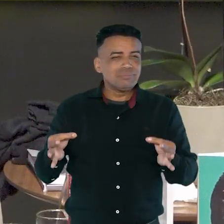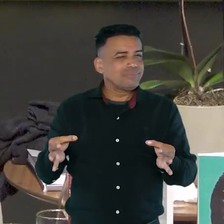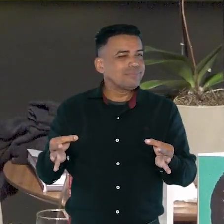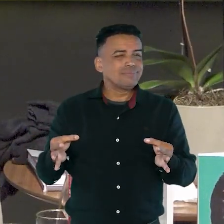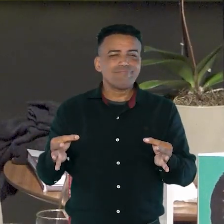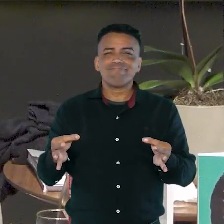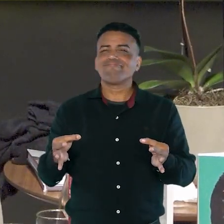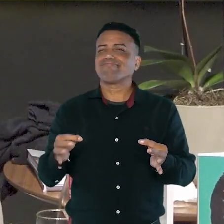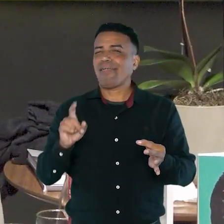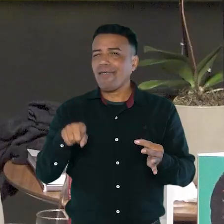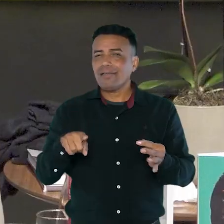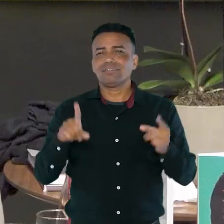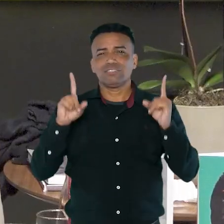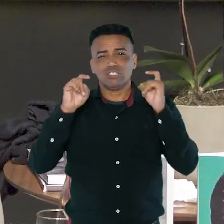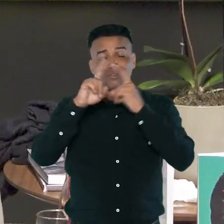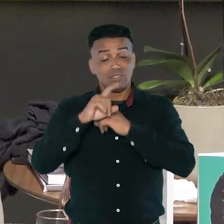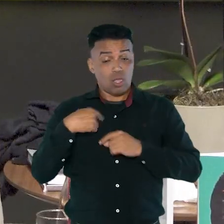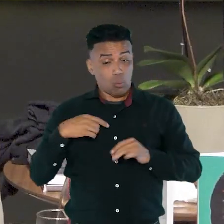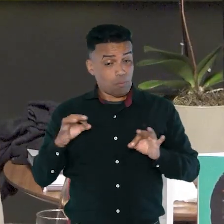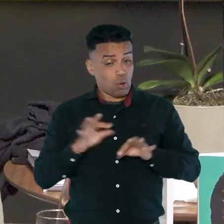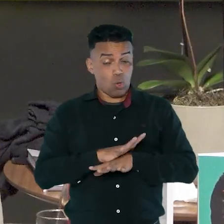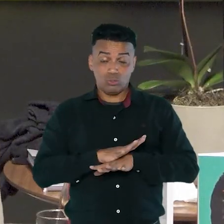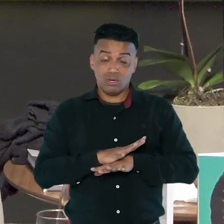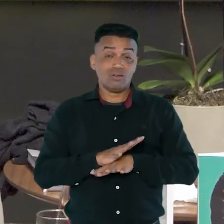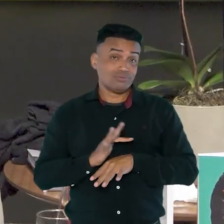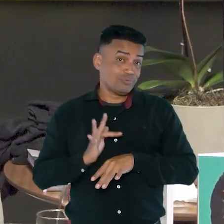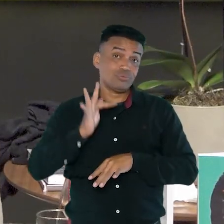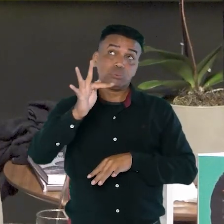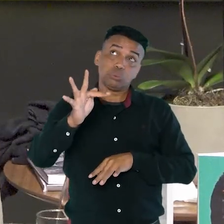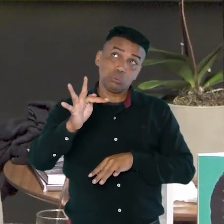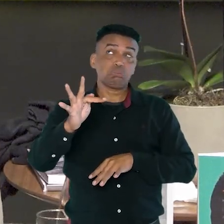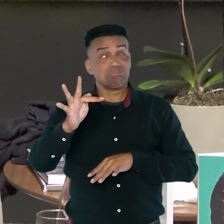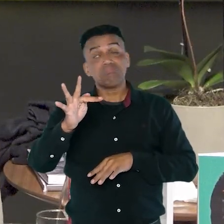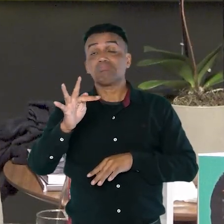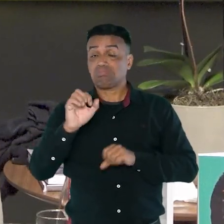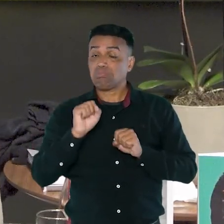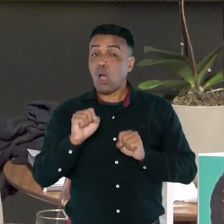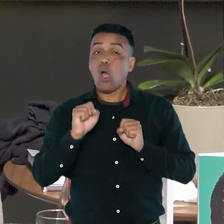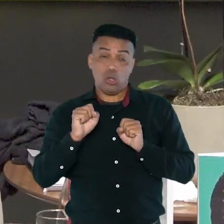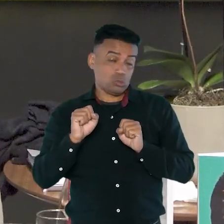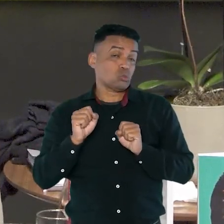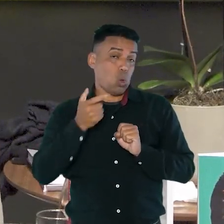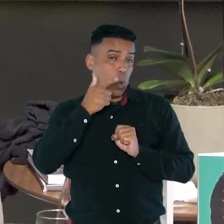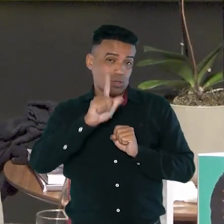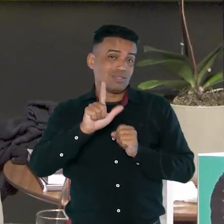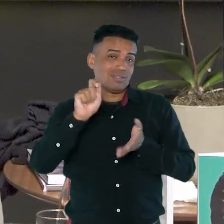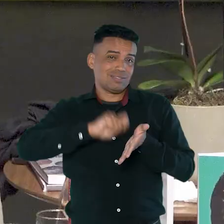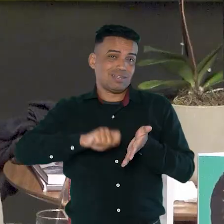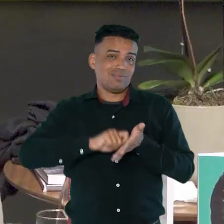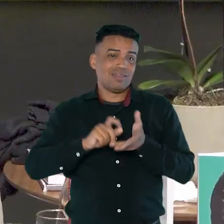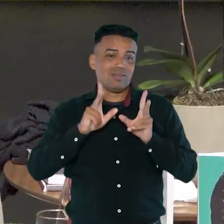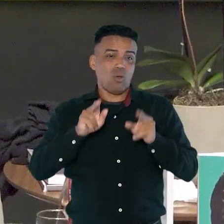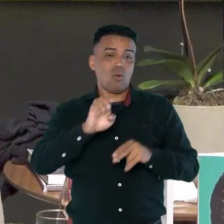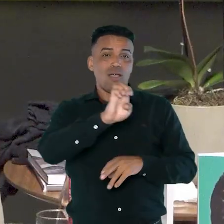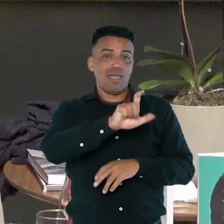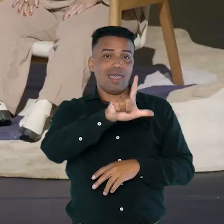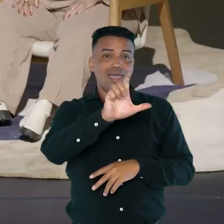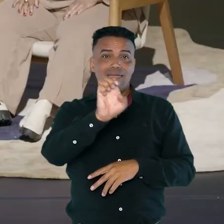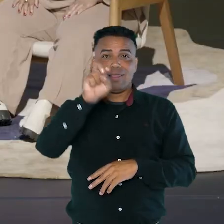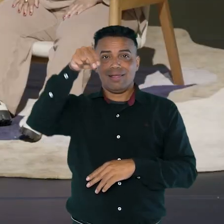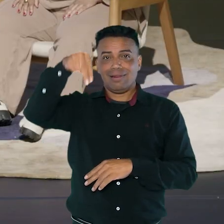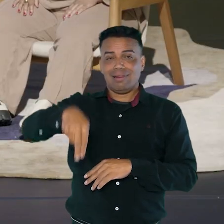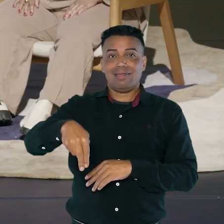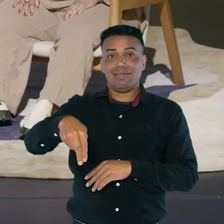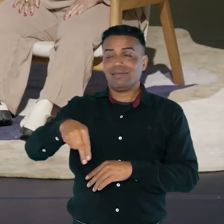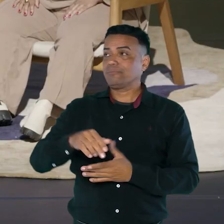complexo. Então, eu não estou pronto ainda. Espero um dia poder estar preparado, assim como Ellen Oléria. Não